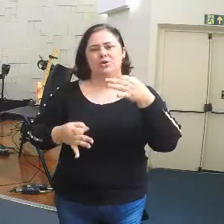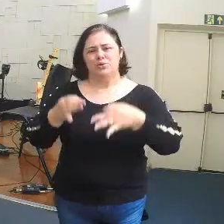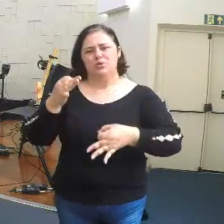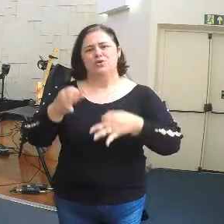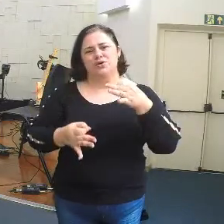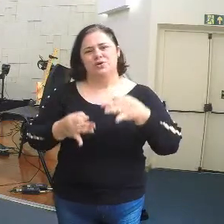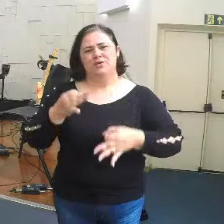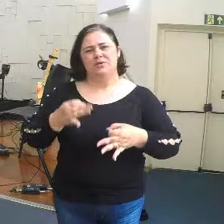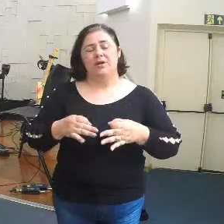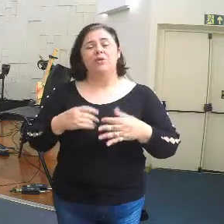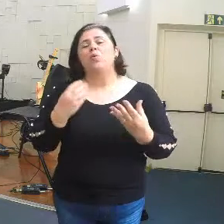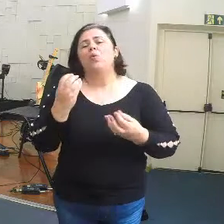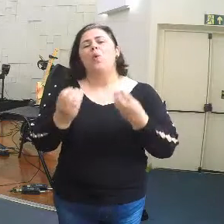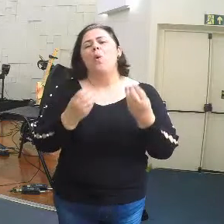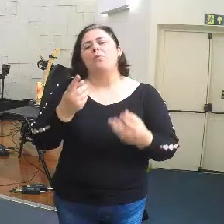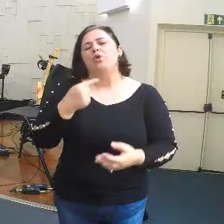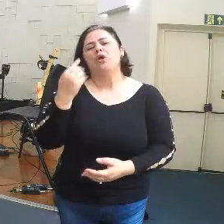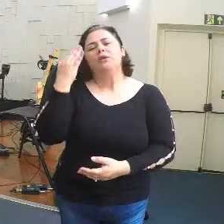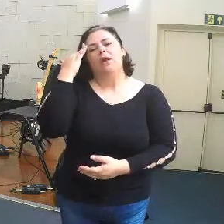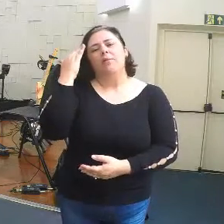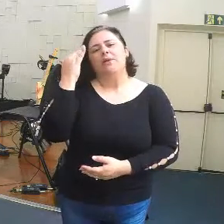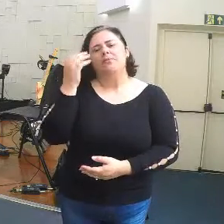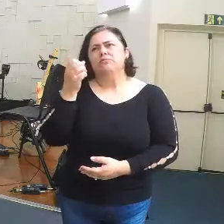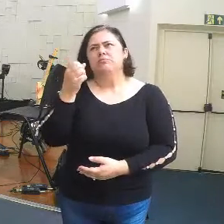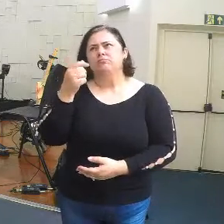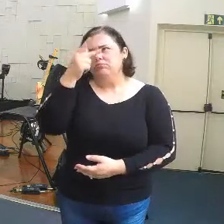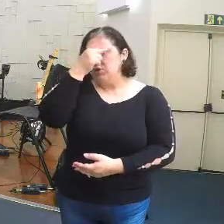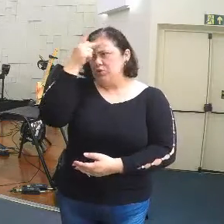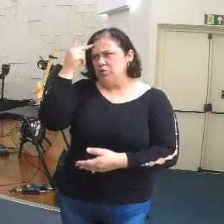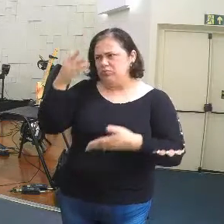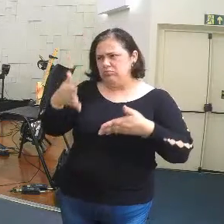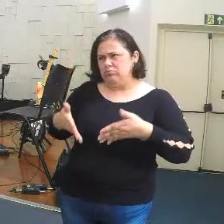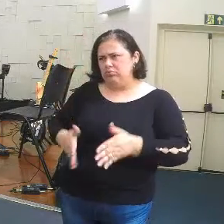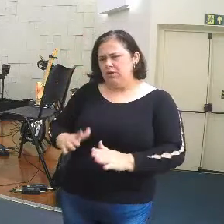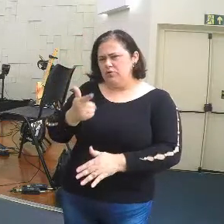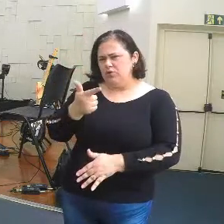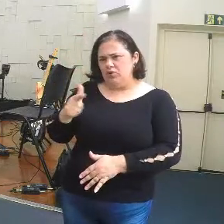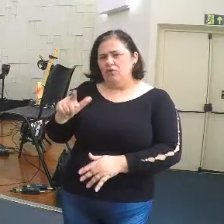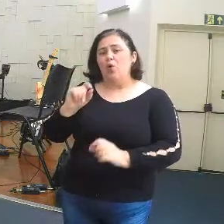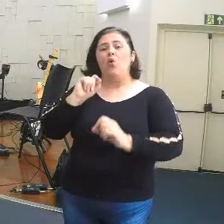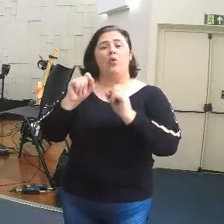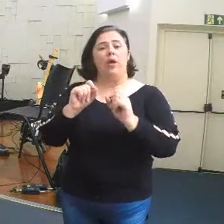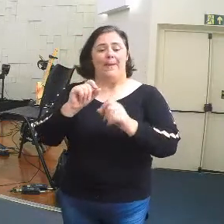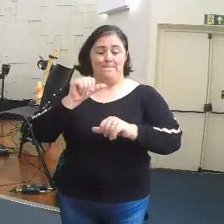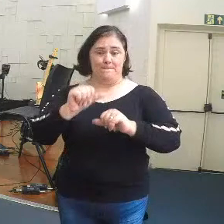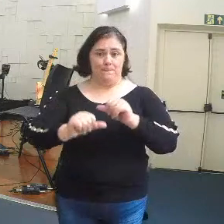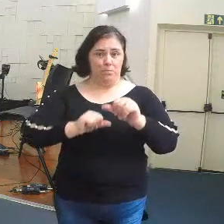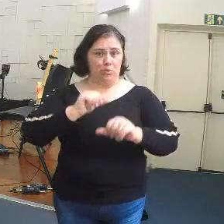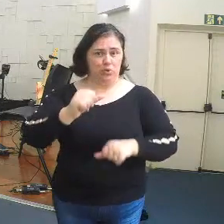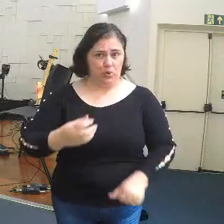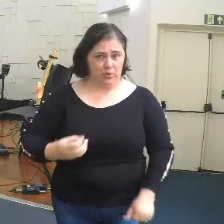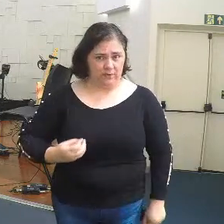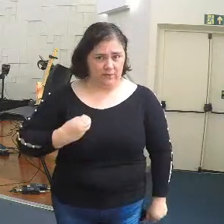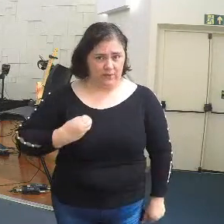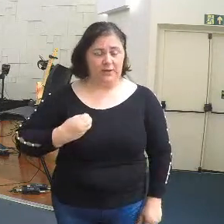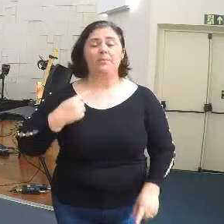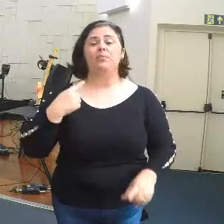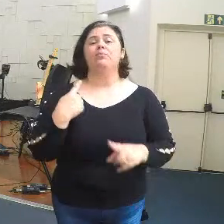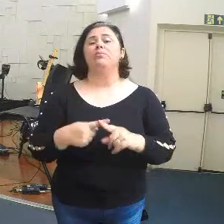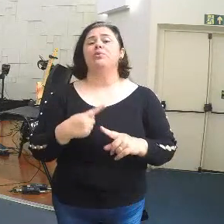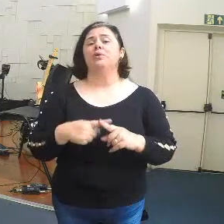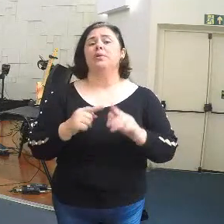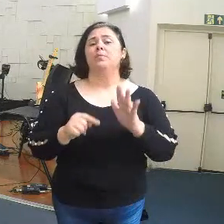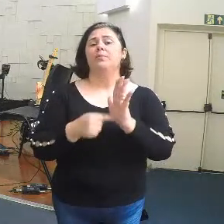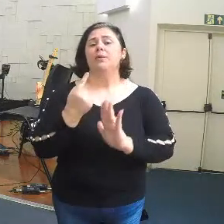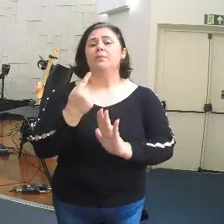Então você identifica se a pessoa nasceu de novo, primeiro, pela confissão, depois, pelo